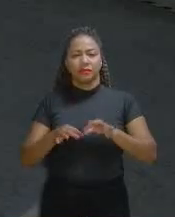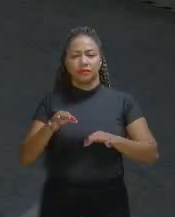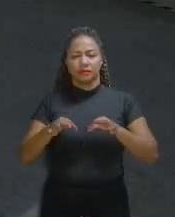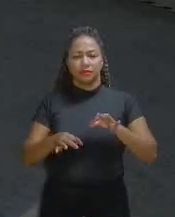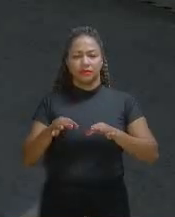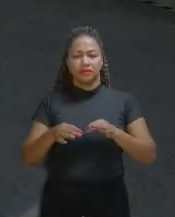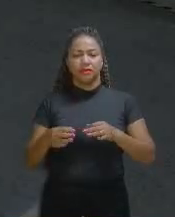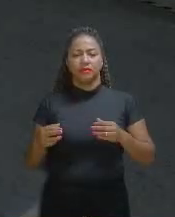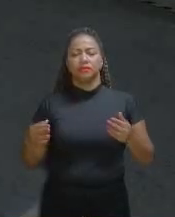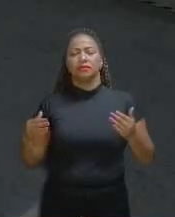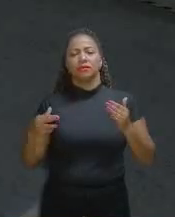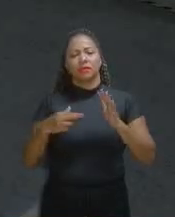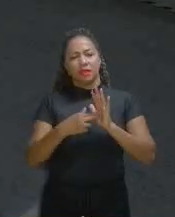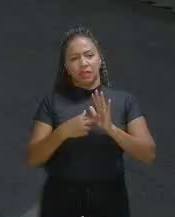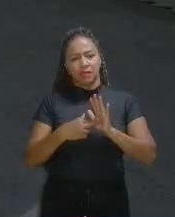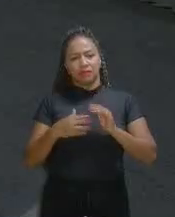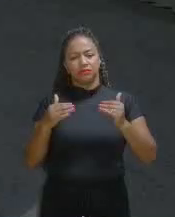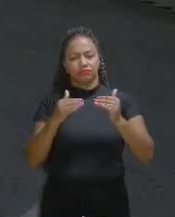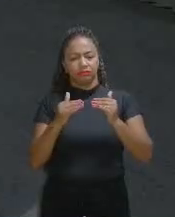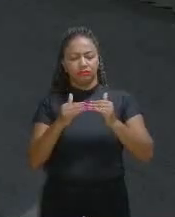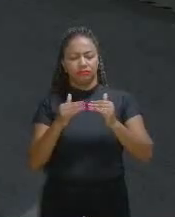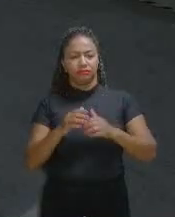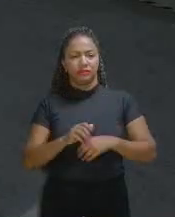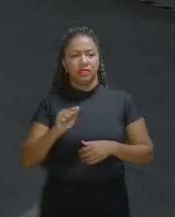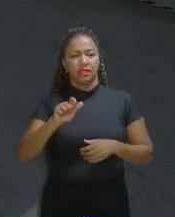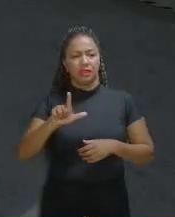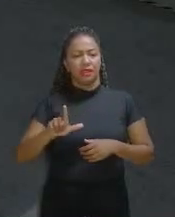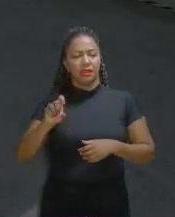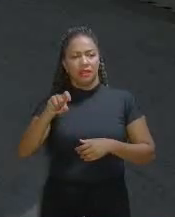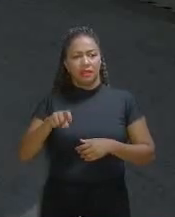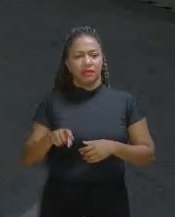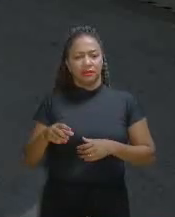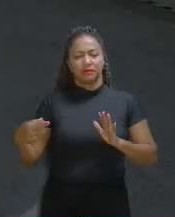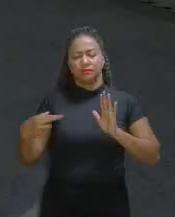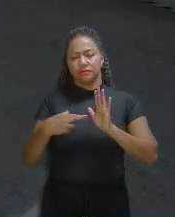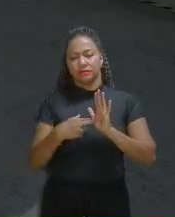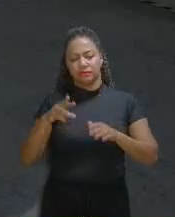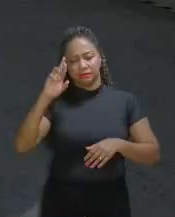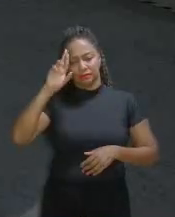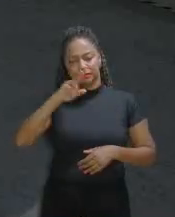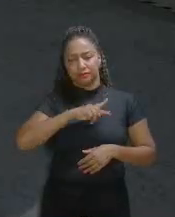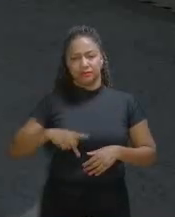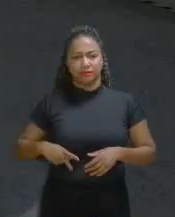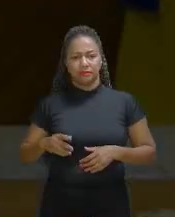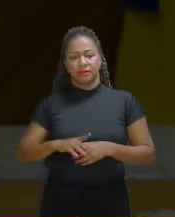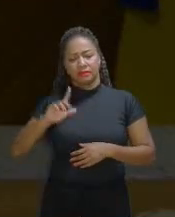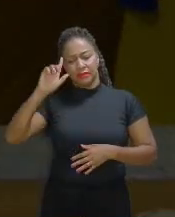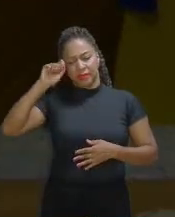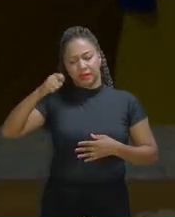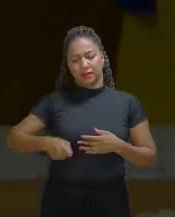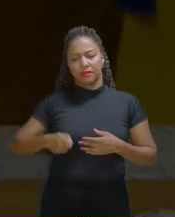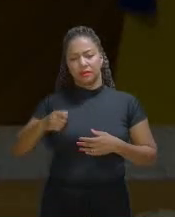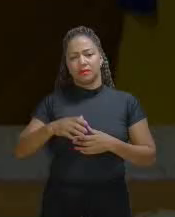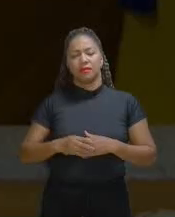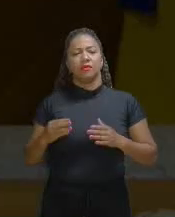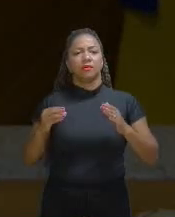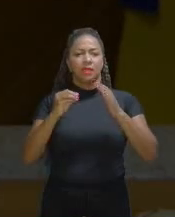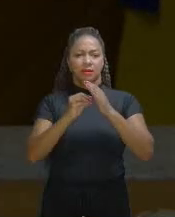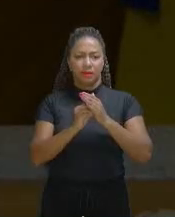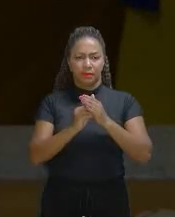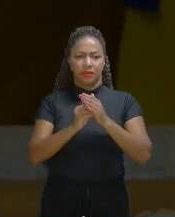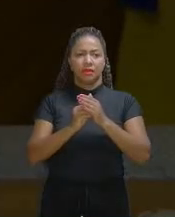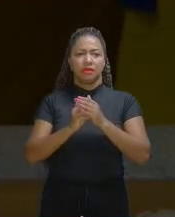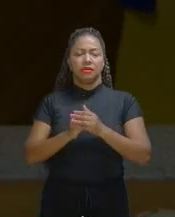Com o relator, senhor presidente. Juiz Alex Lamy? Com o relator, senhor presidente. Decisão. O Tribunal Regional Eleitoral